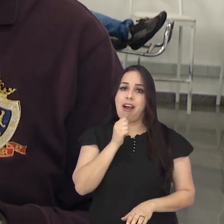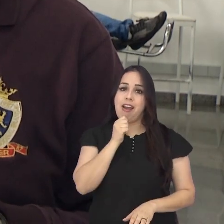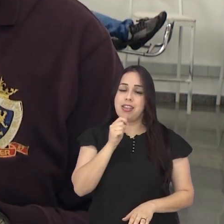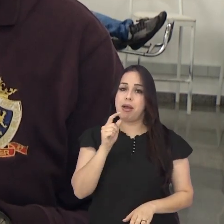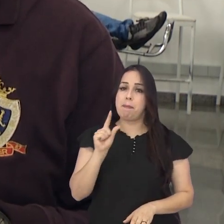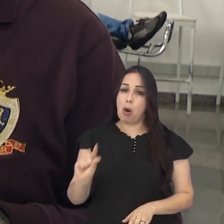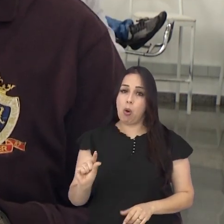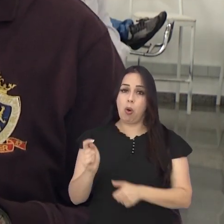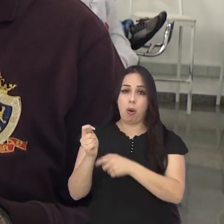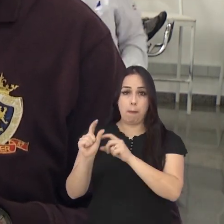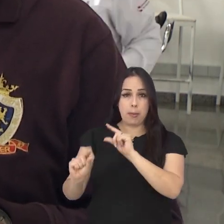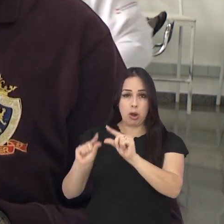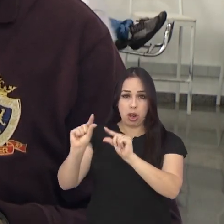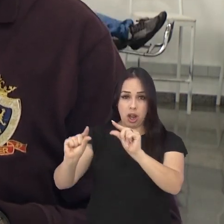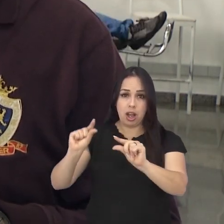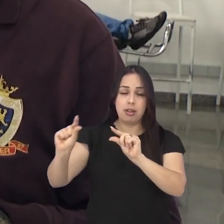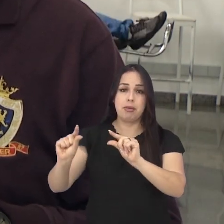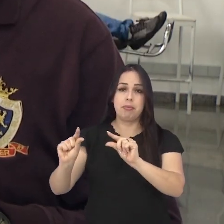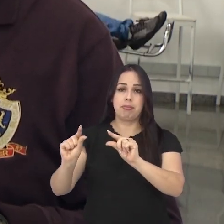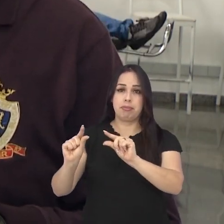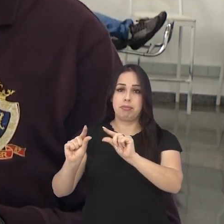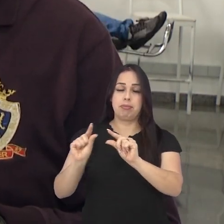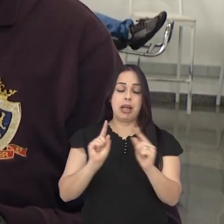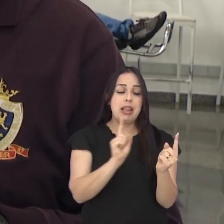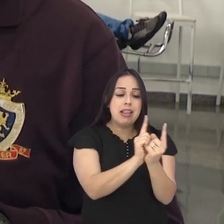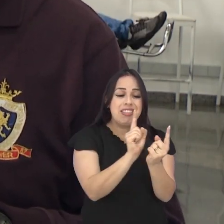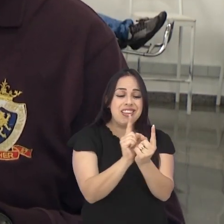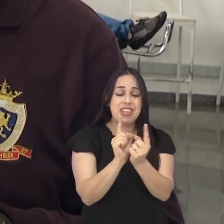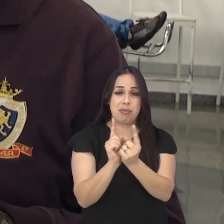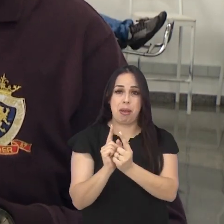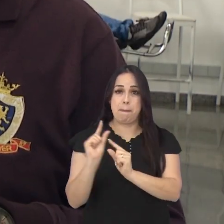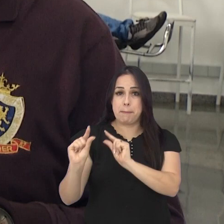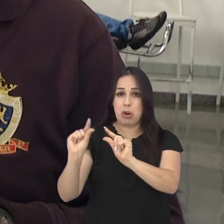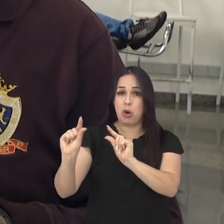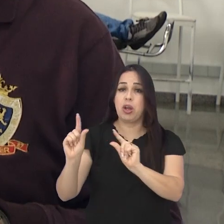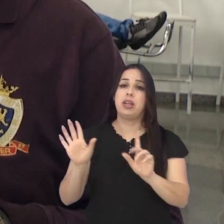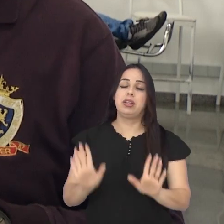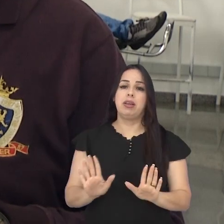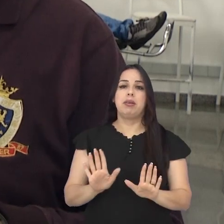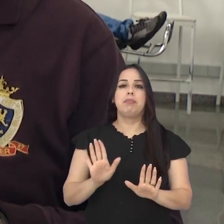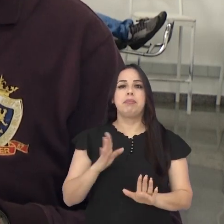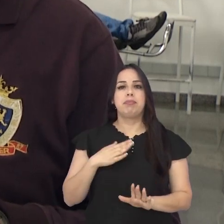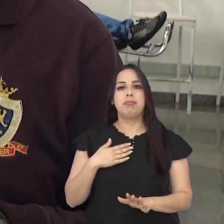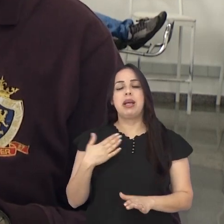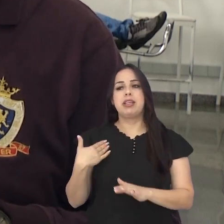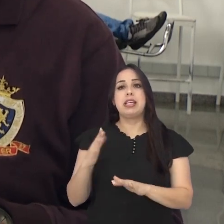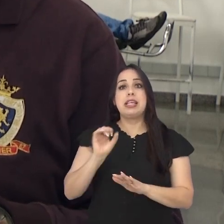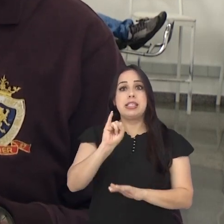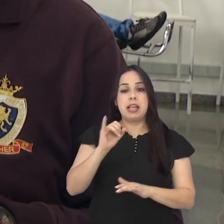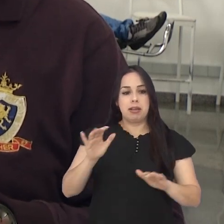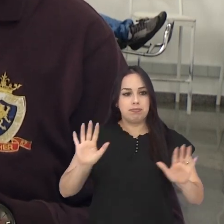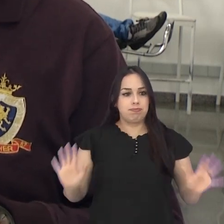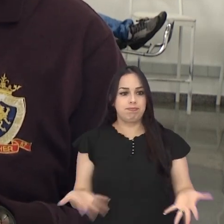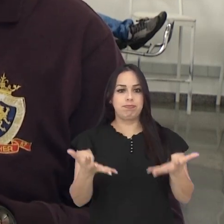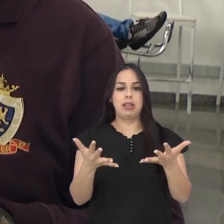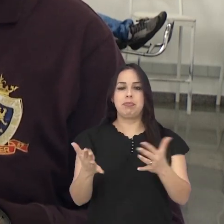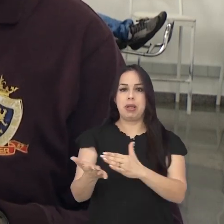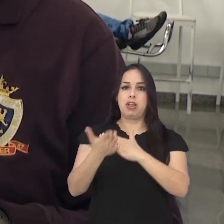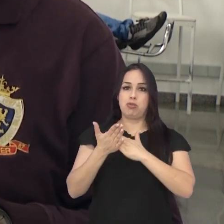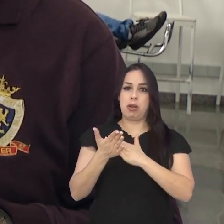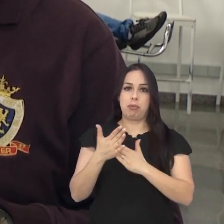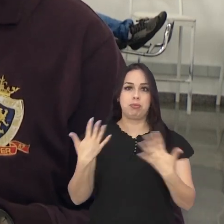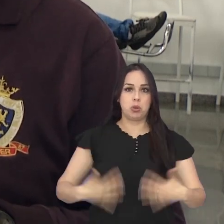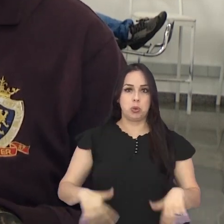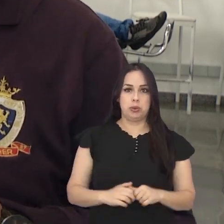a quem daquilo que é necessário para garantir o atendimento dos pacientes e uma iniciativa com essa sem sombra de dúvida nos